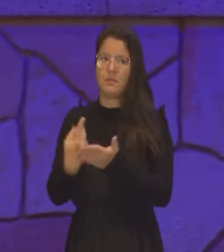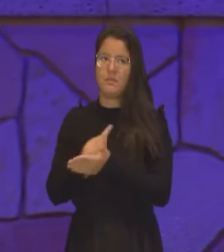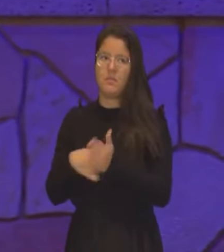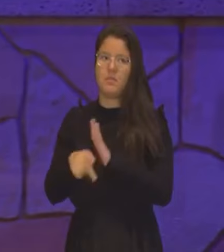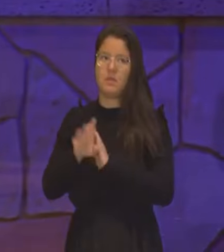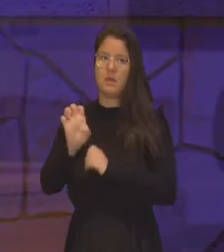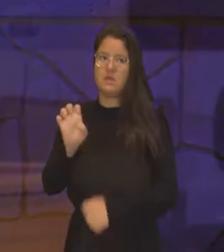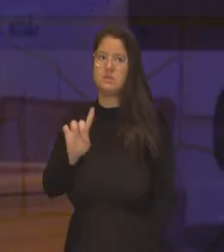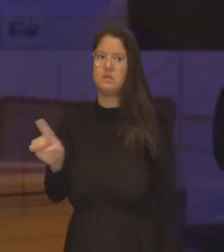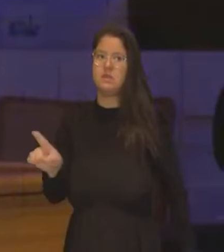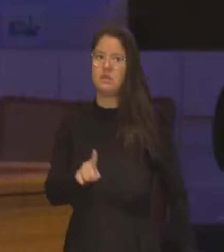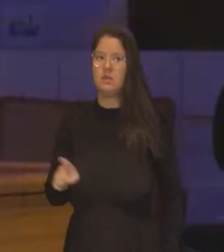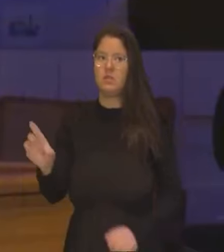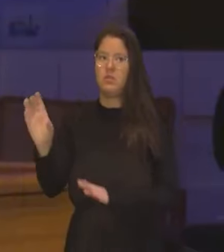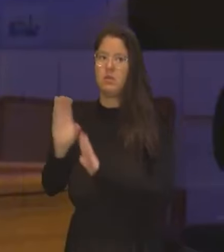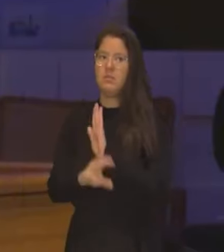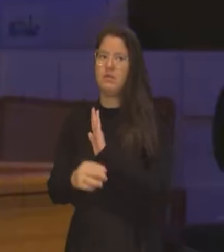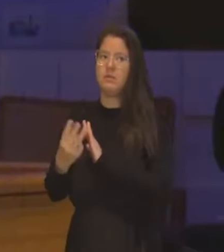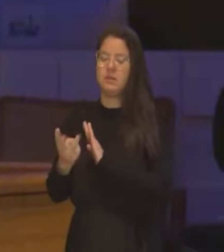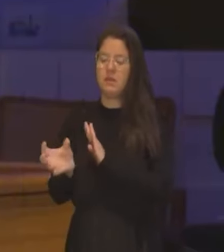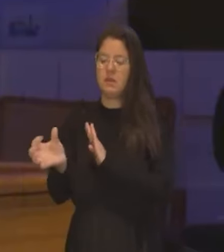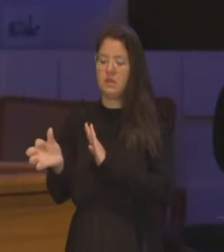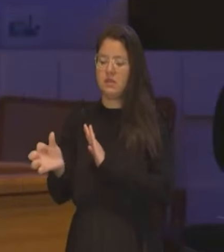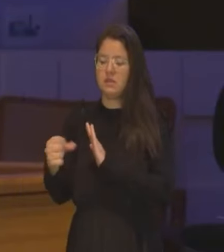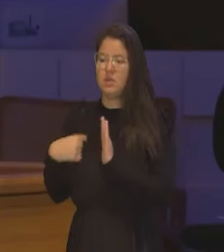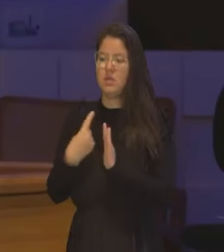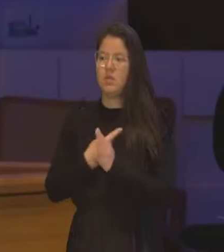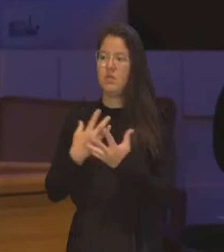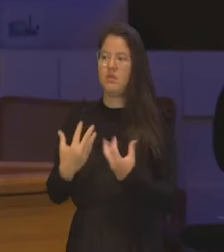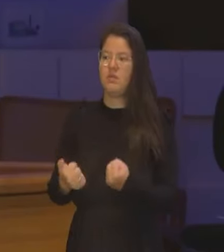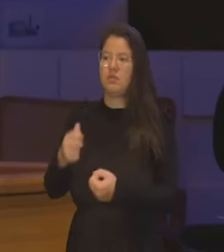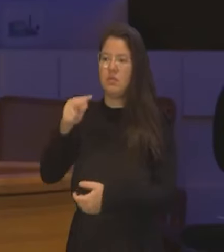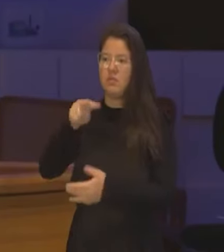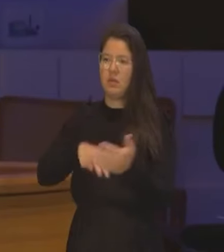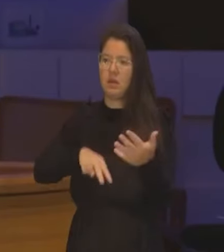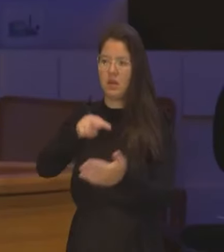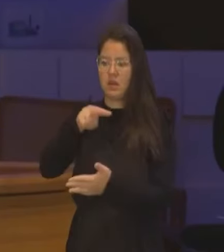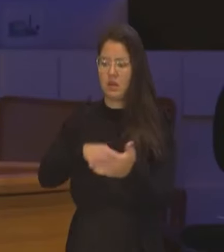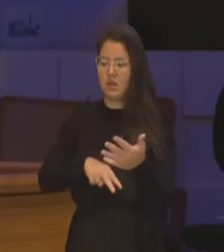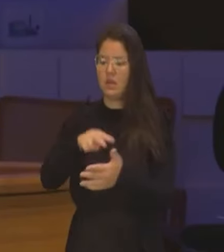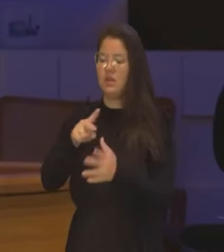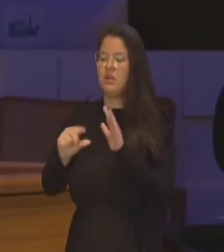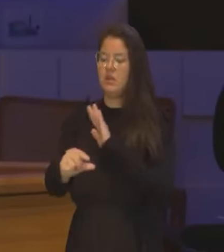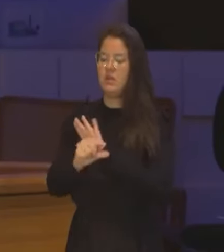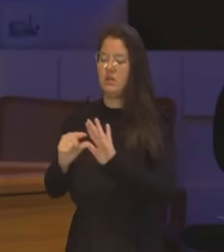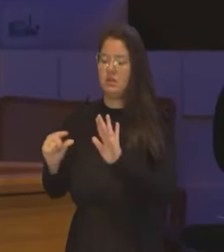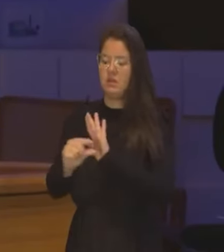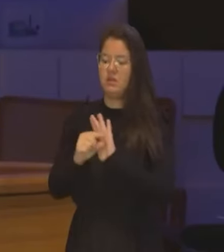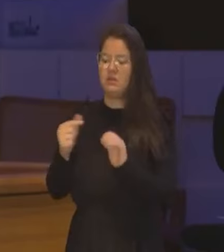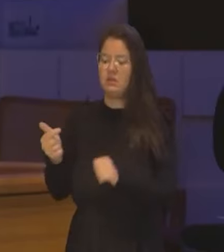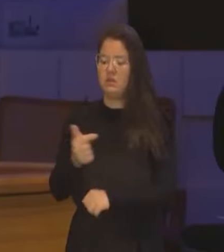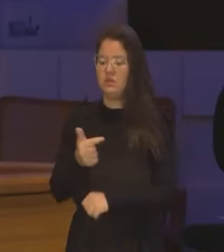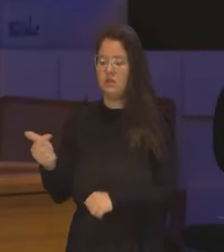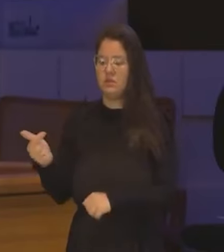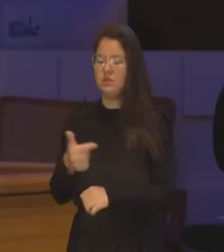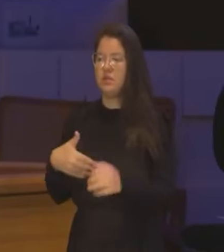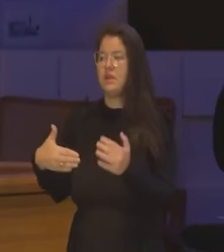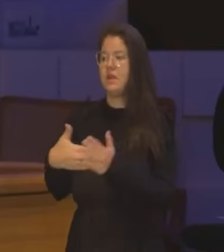capítulo 36. Nós faremos a leitura do verso 22